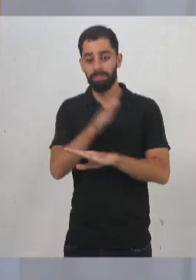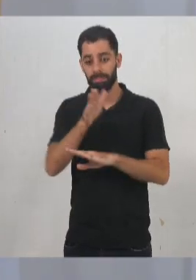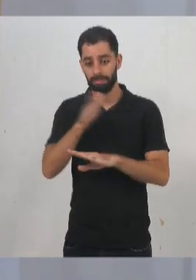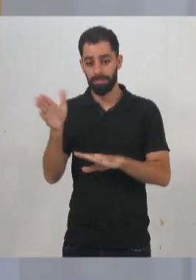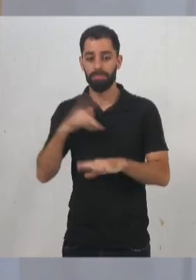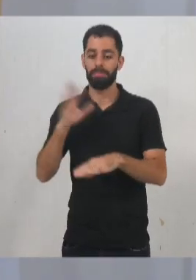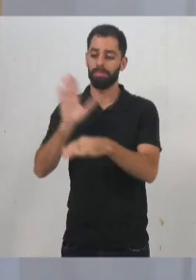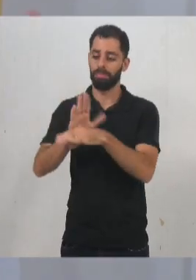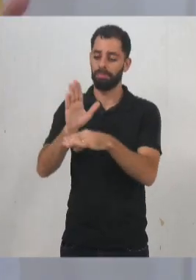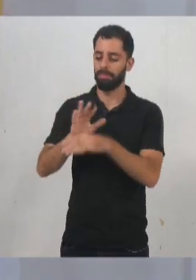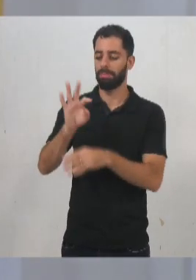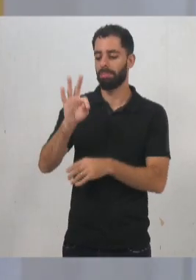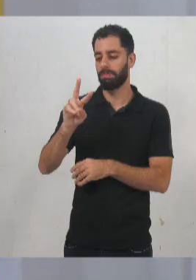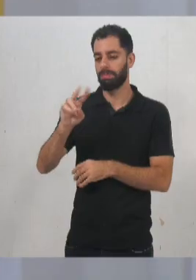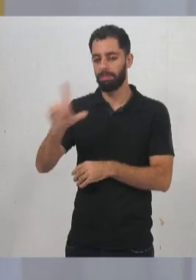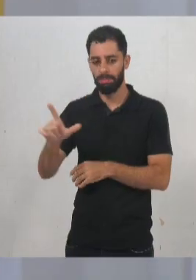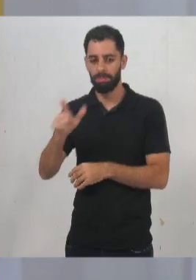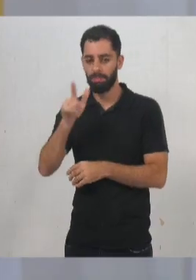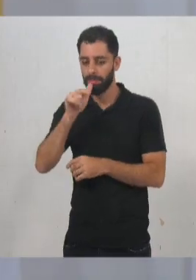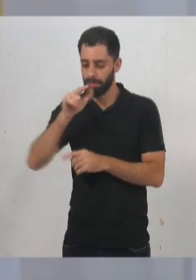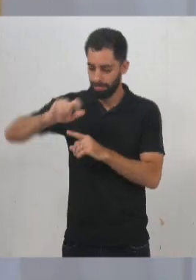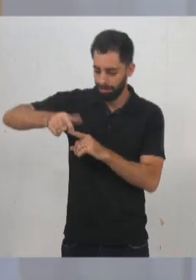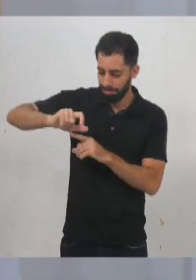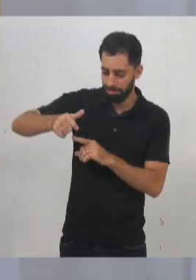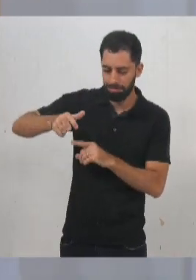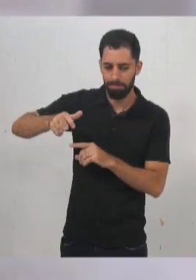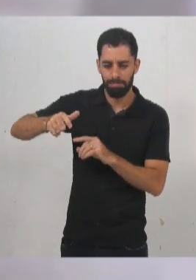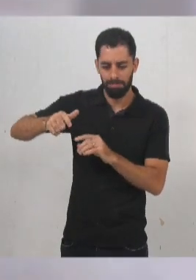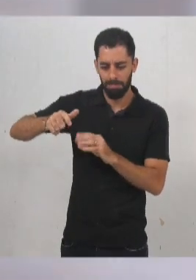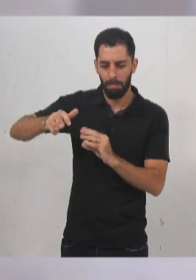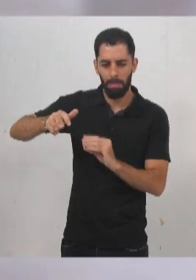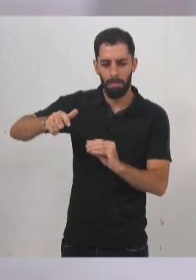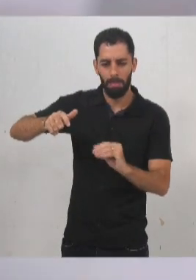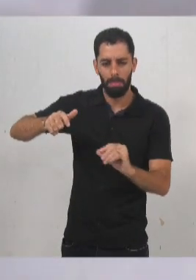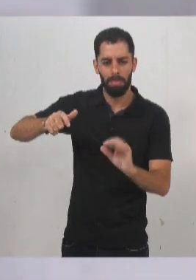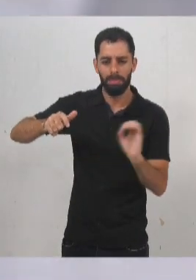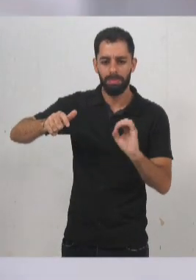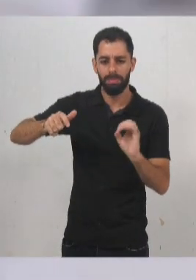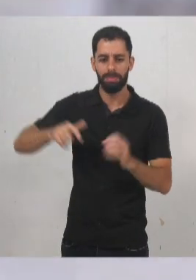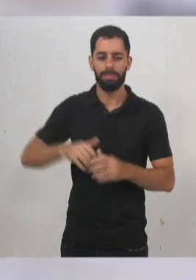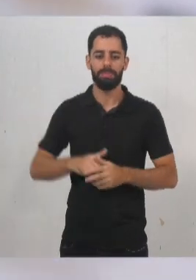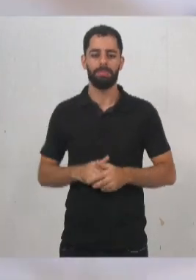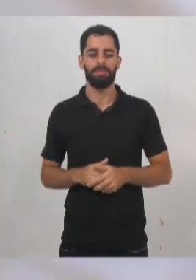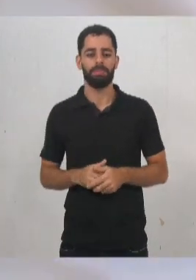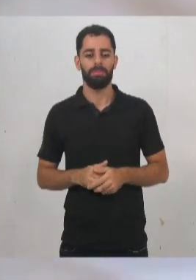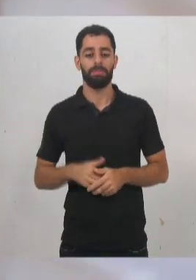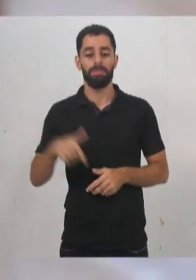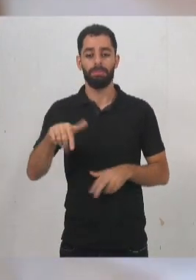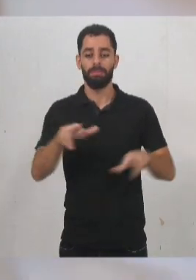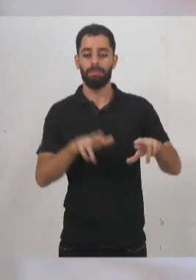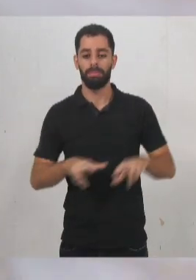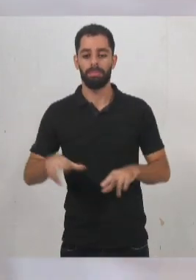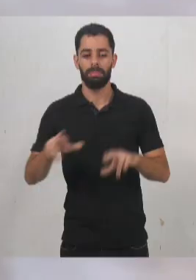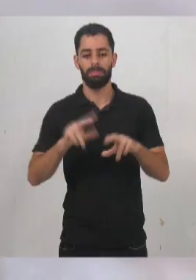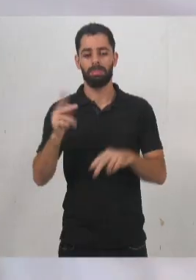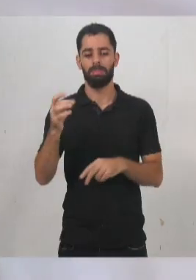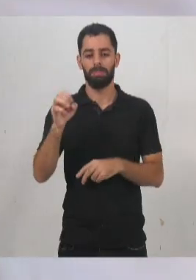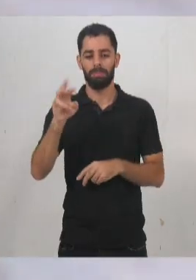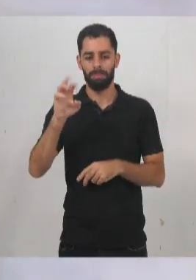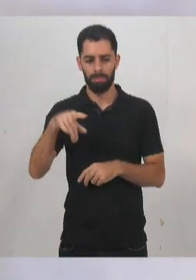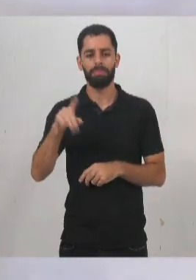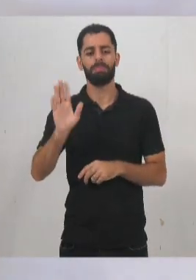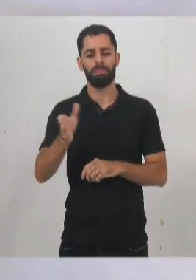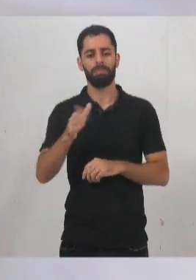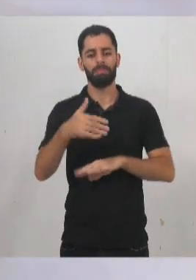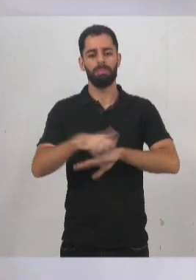tvl aí também nada nas torneiras tô aqui na na região da armc mas eu já tive em várias ruas hoje